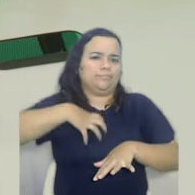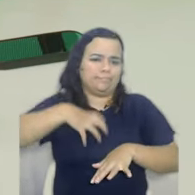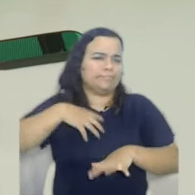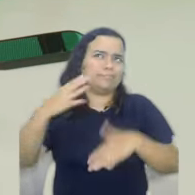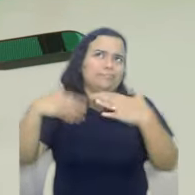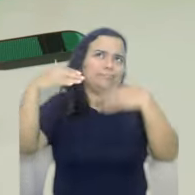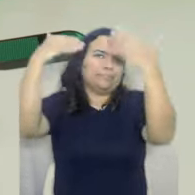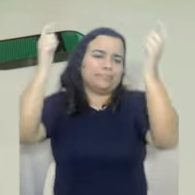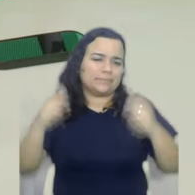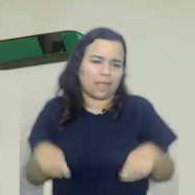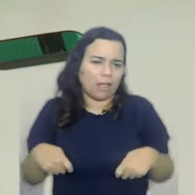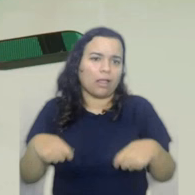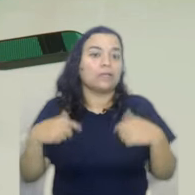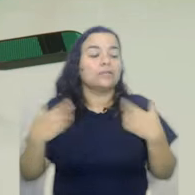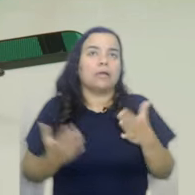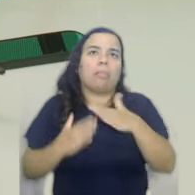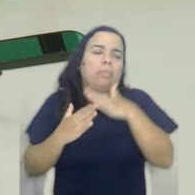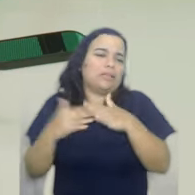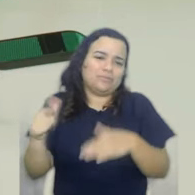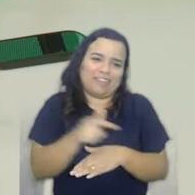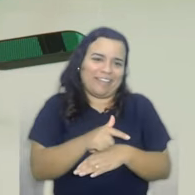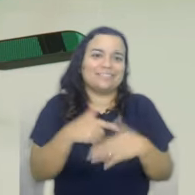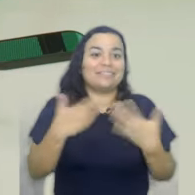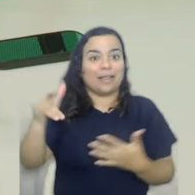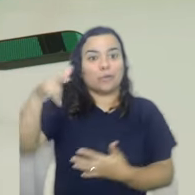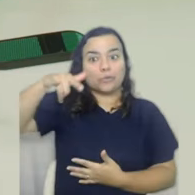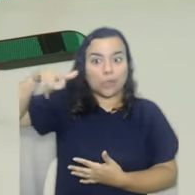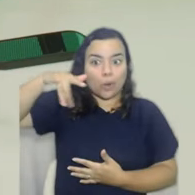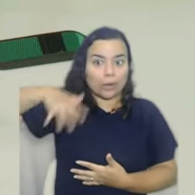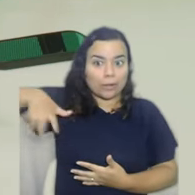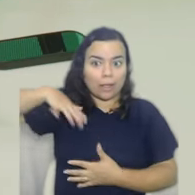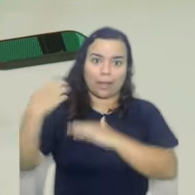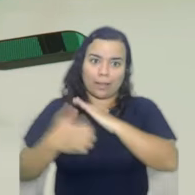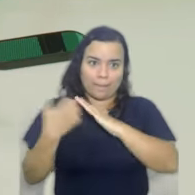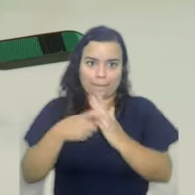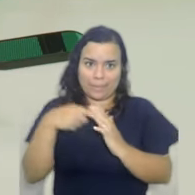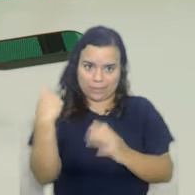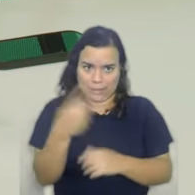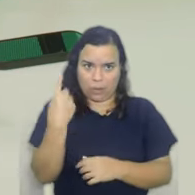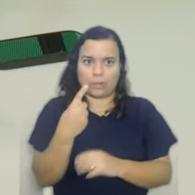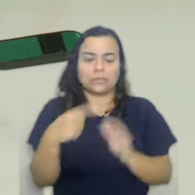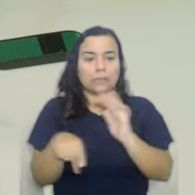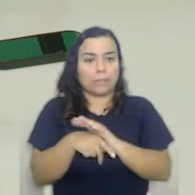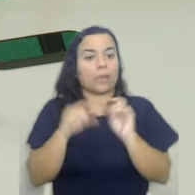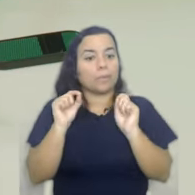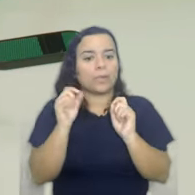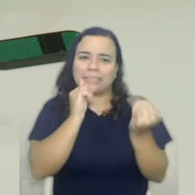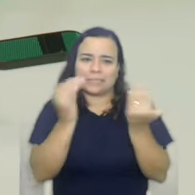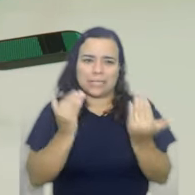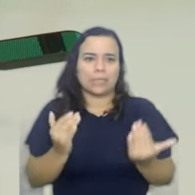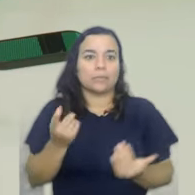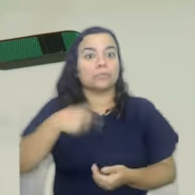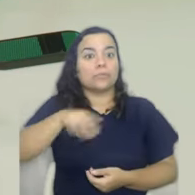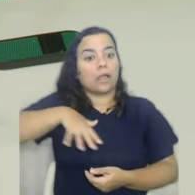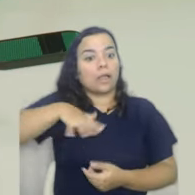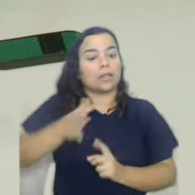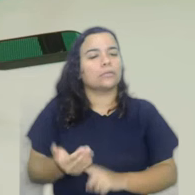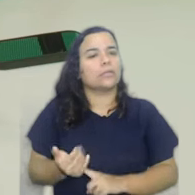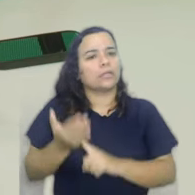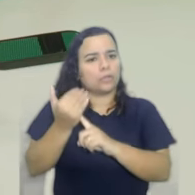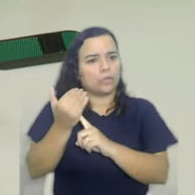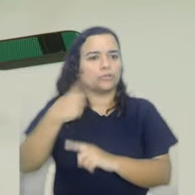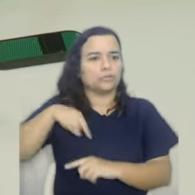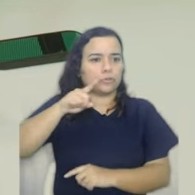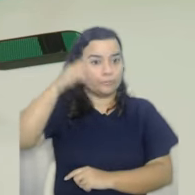assim dentro de drones hoje né a a nossa empresa super Importadora por exemplo a gente foi pro Parque Tecnológico que inclusive agradeço